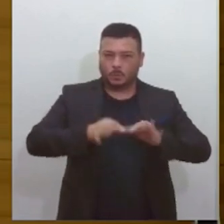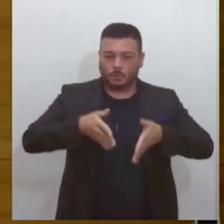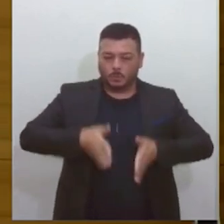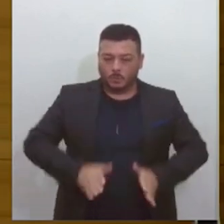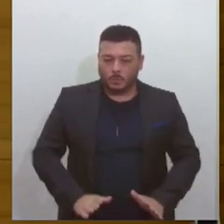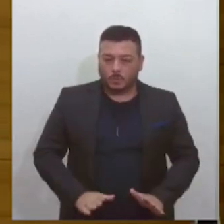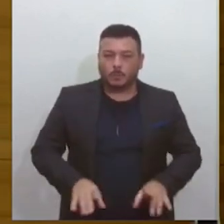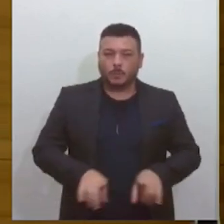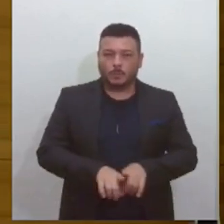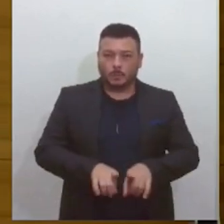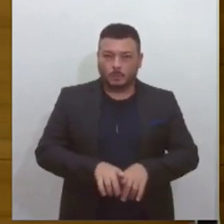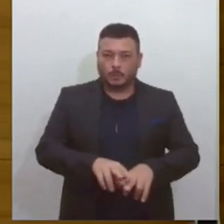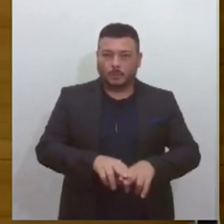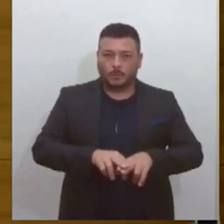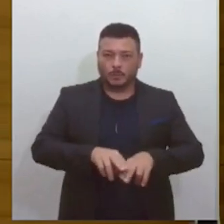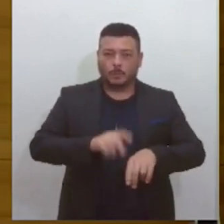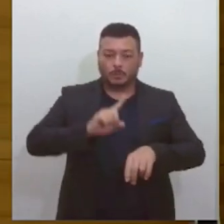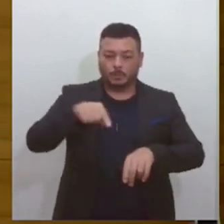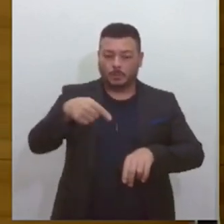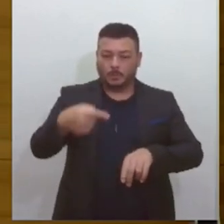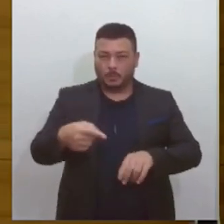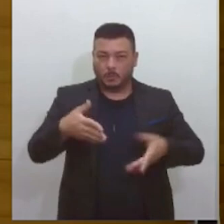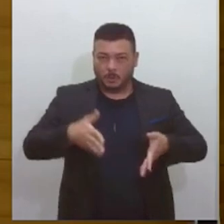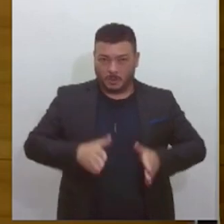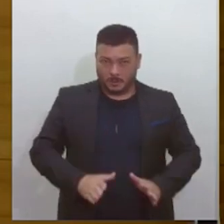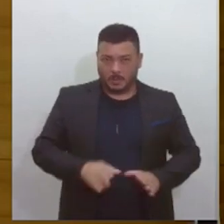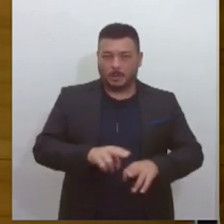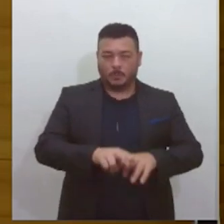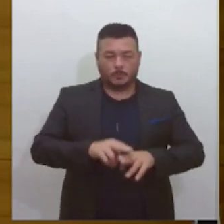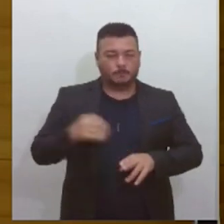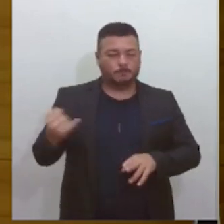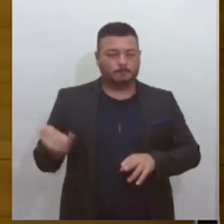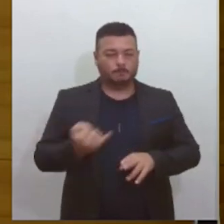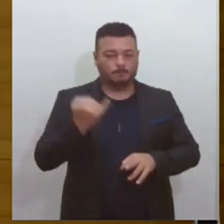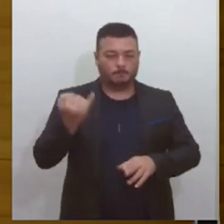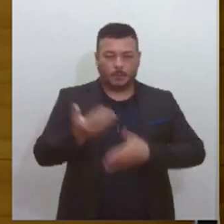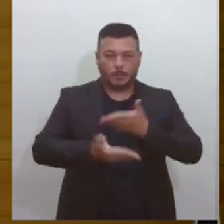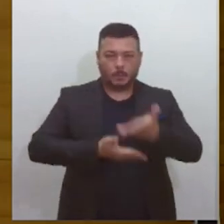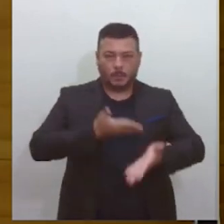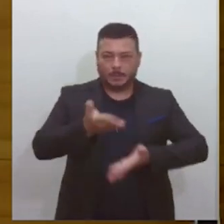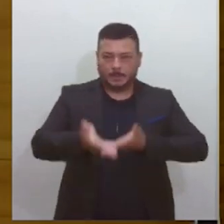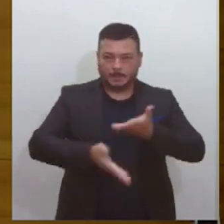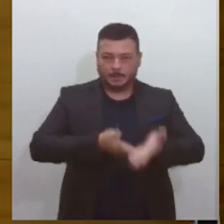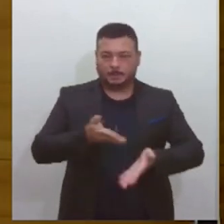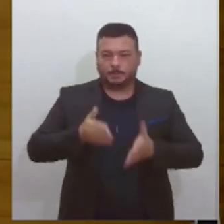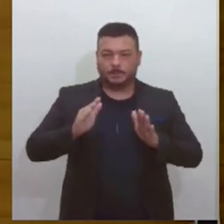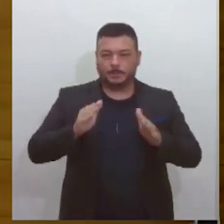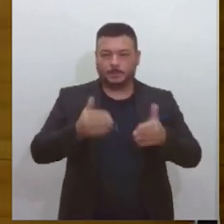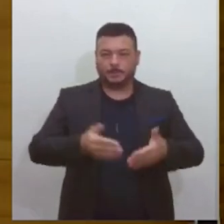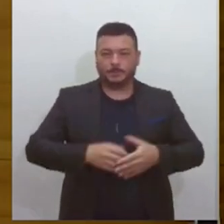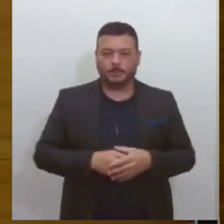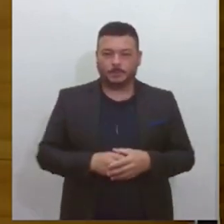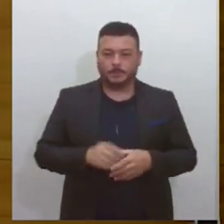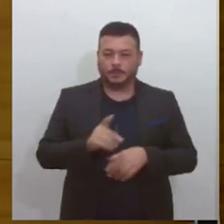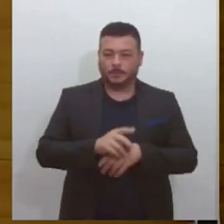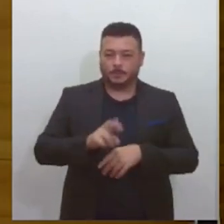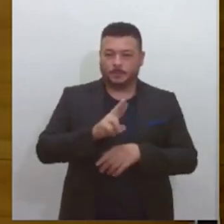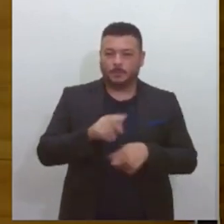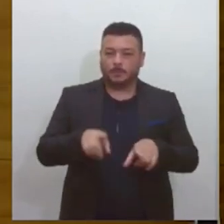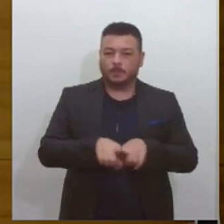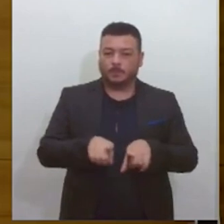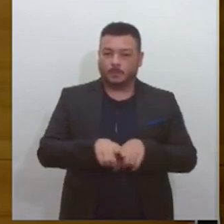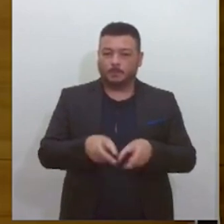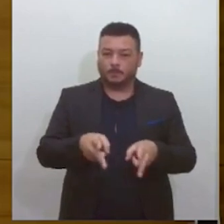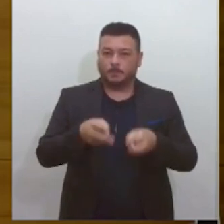período pós-natal, é essencial. E é isso que a gente tem se voltado muito. Doutora, a gente se depara com o Sistema Único de Saúde,